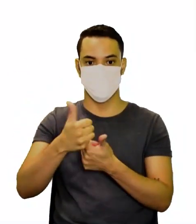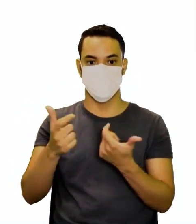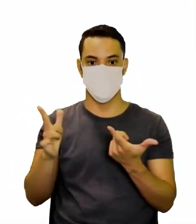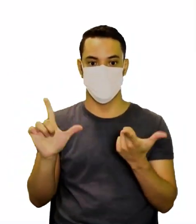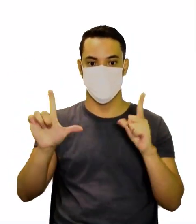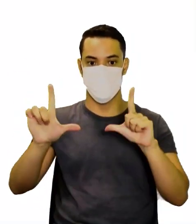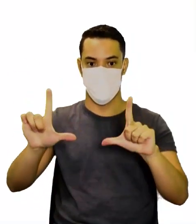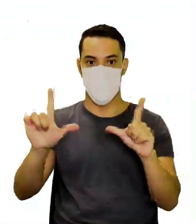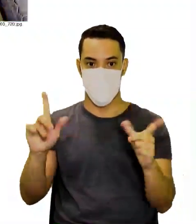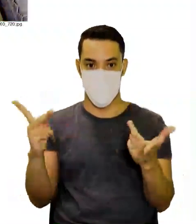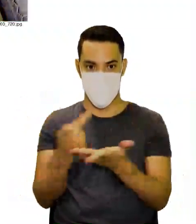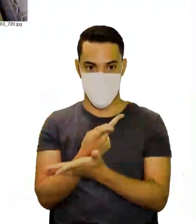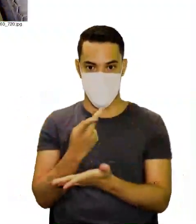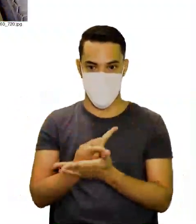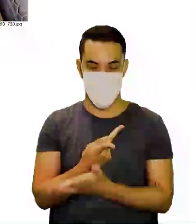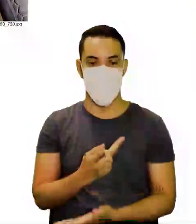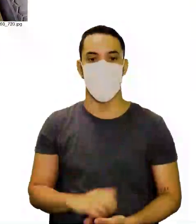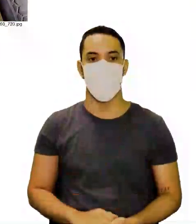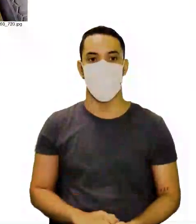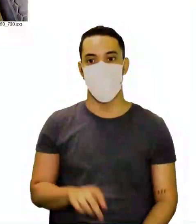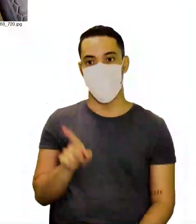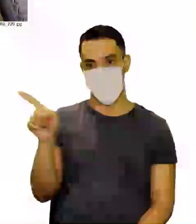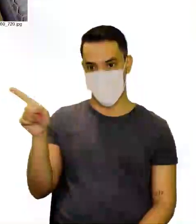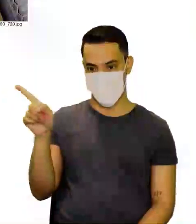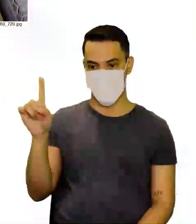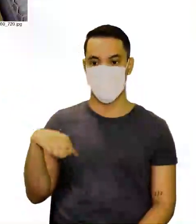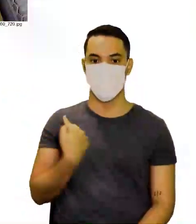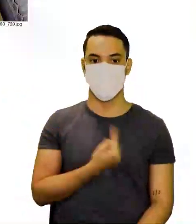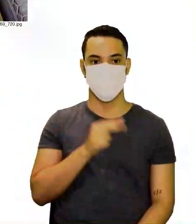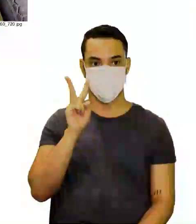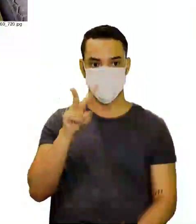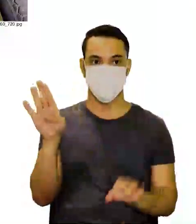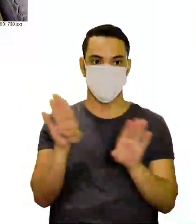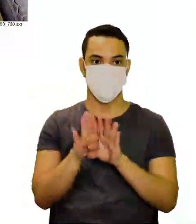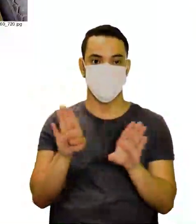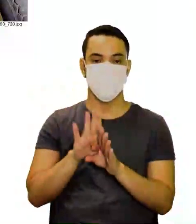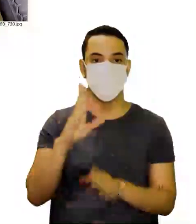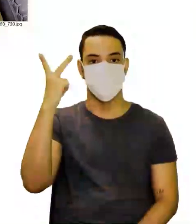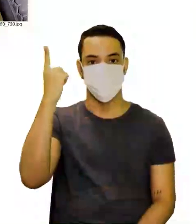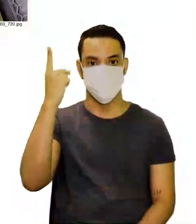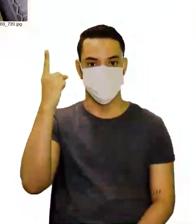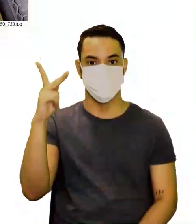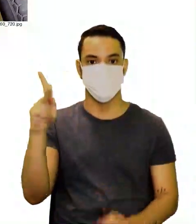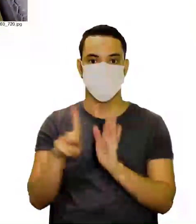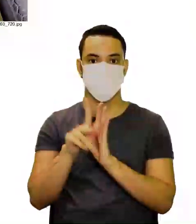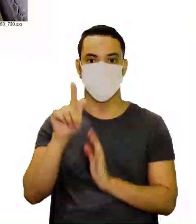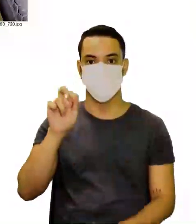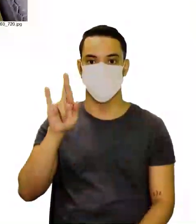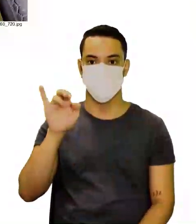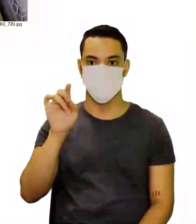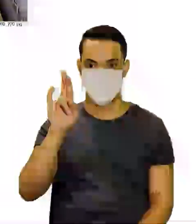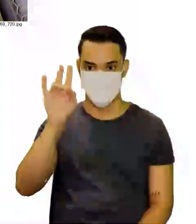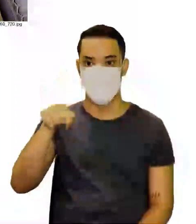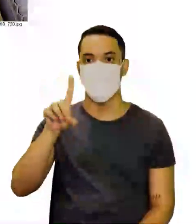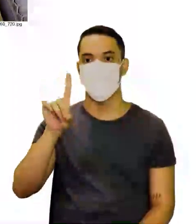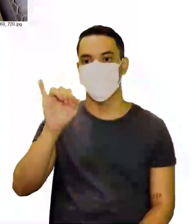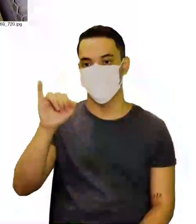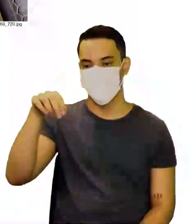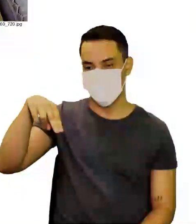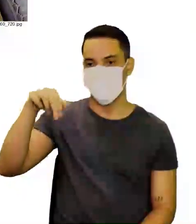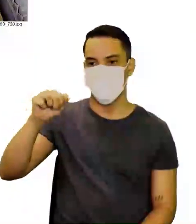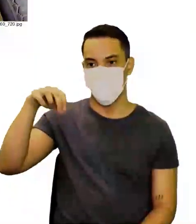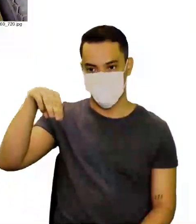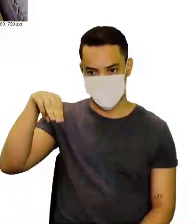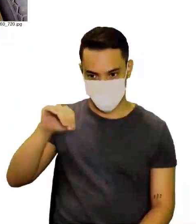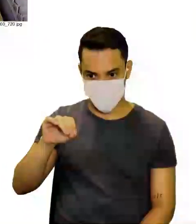figurinha errada, tá? Aqui só pra gente ver, ó, o tipo mais comum de gerador elétrico, nós vimos que é o dínamo,